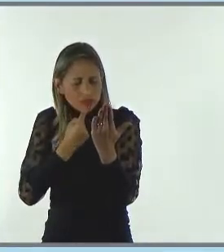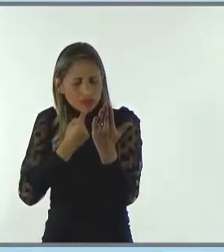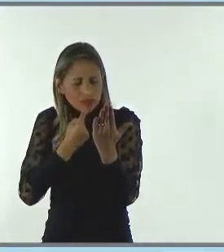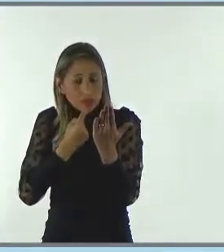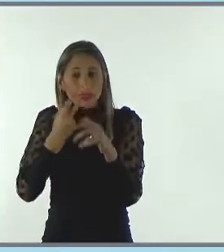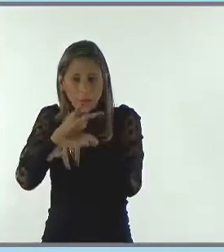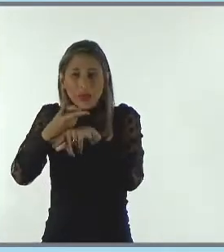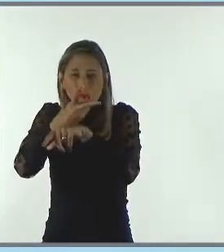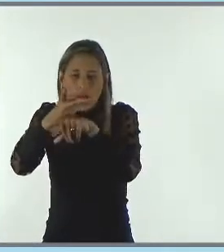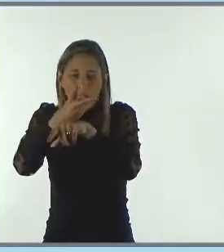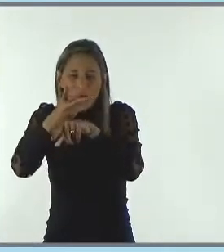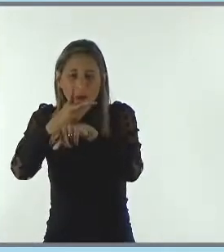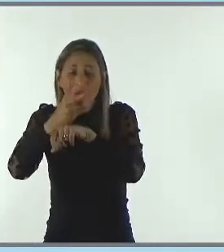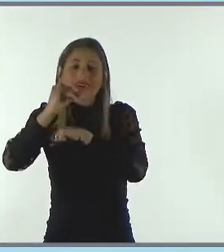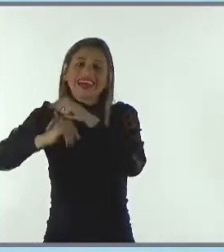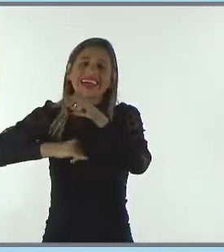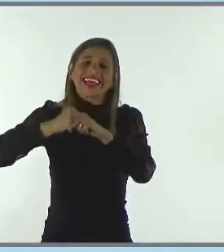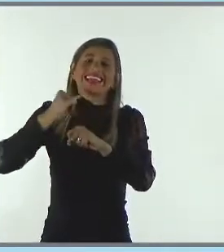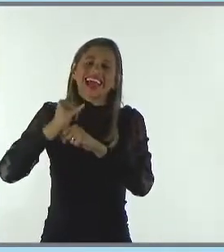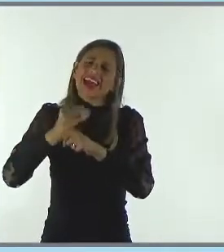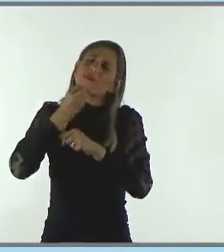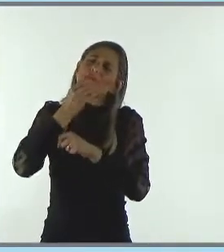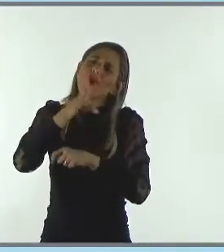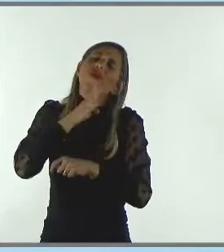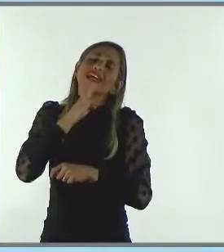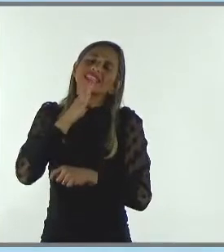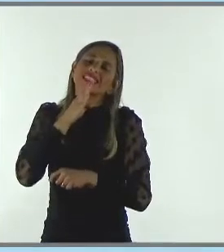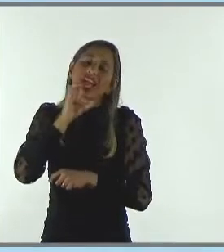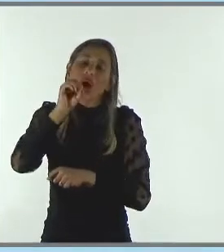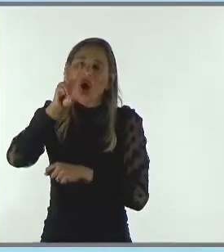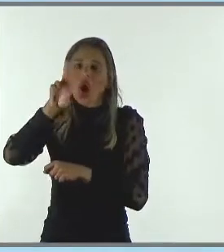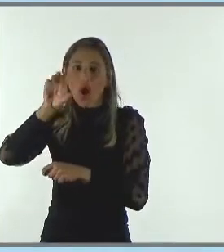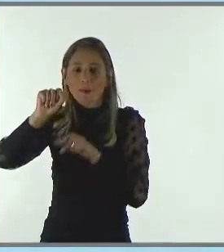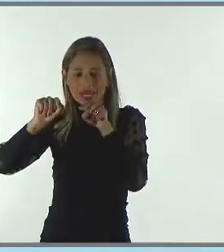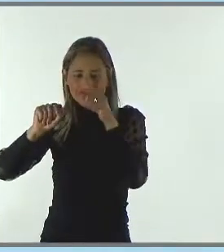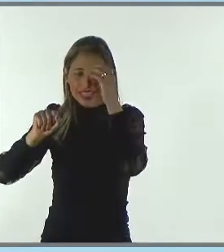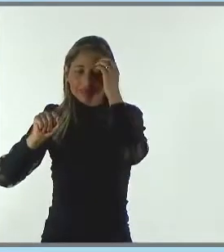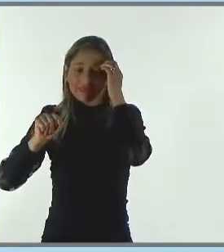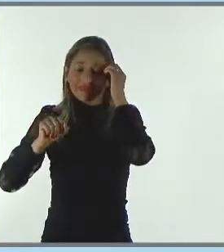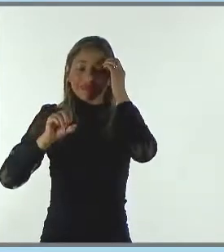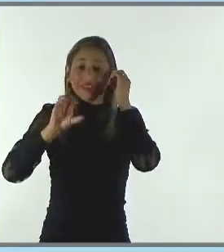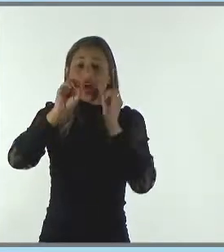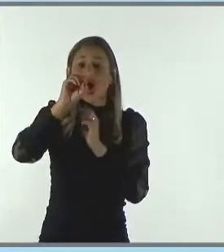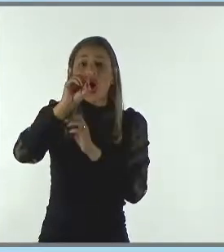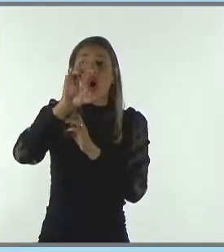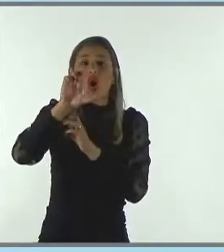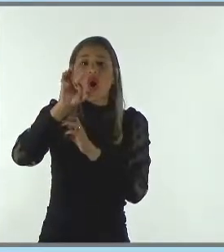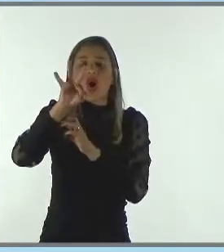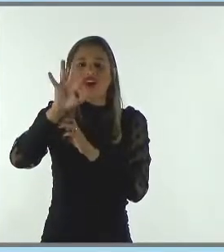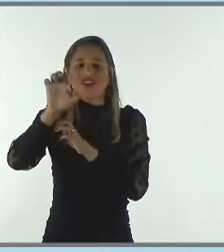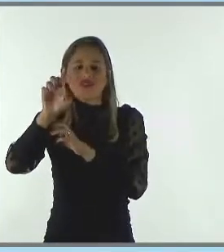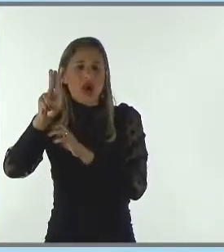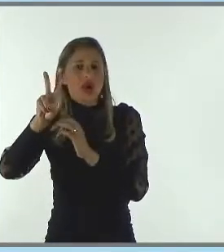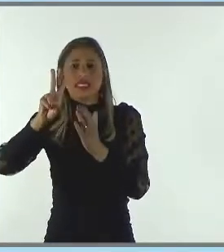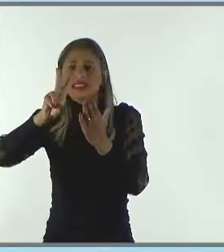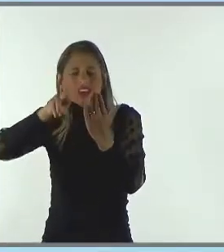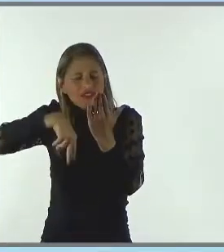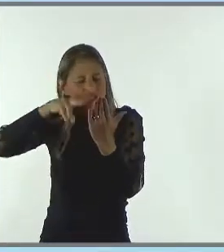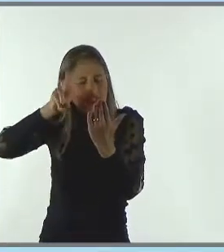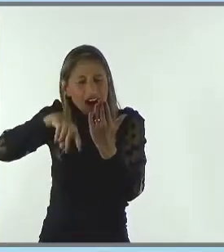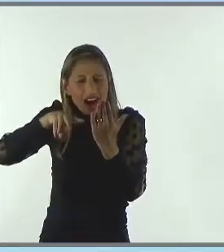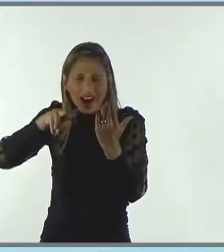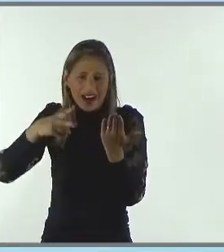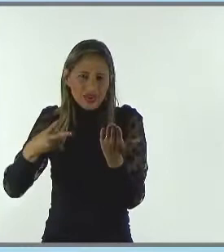aí na internet, vale a pena conhecer a obra dele. Entre Orfeu e Exu Novo, análise de uma epistemologia de